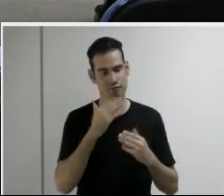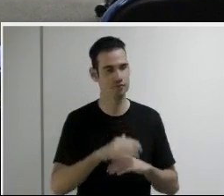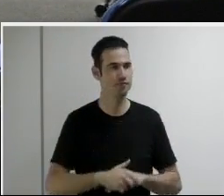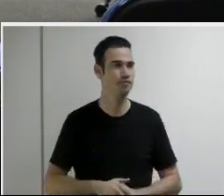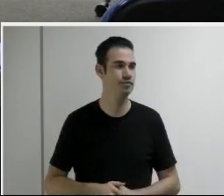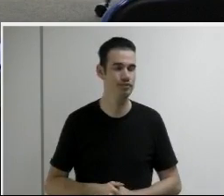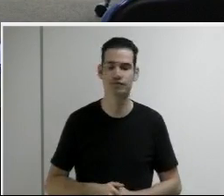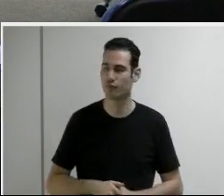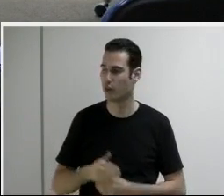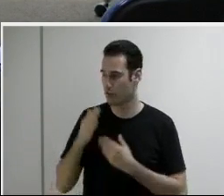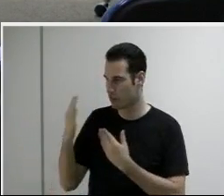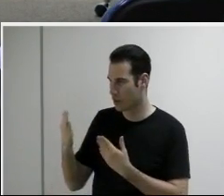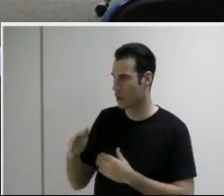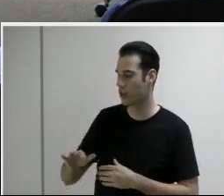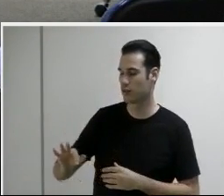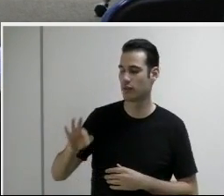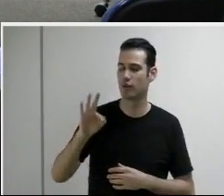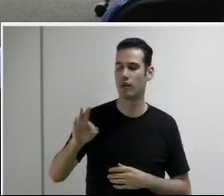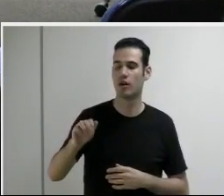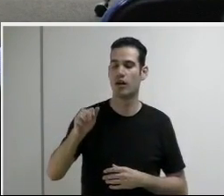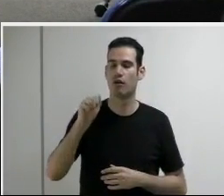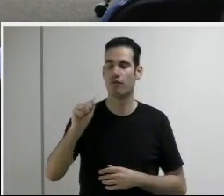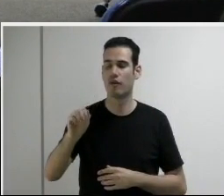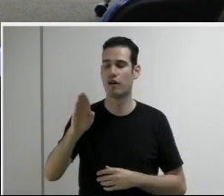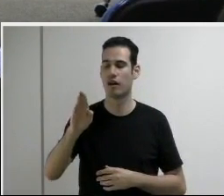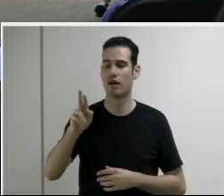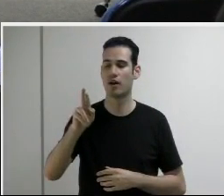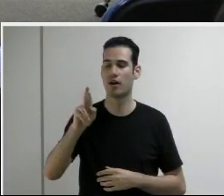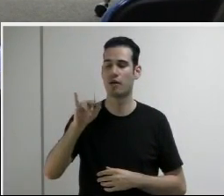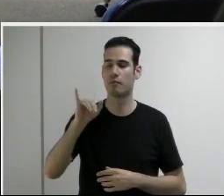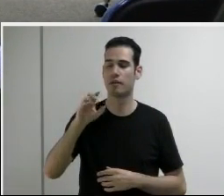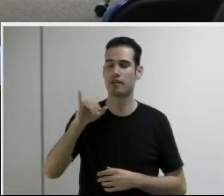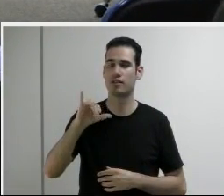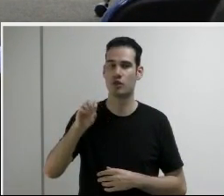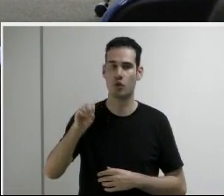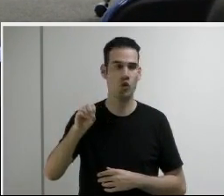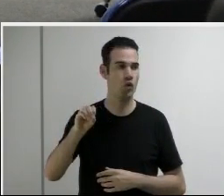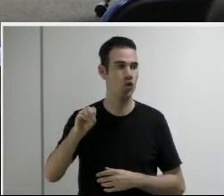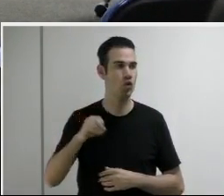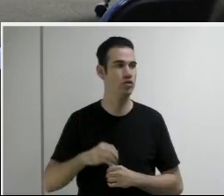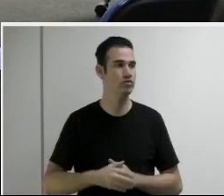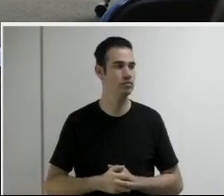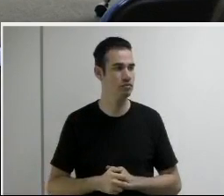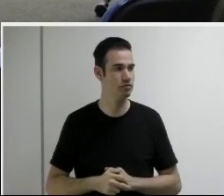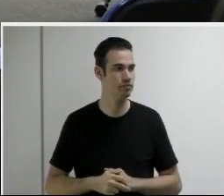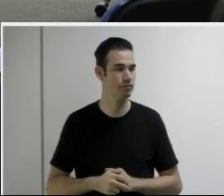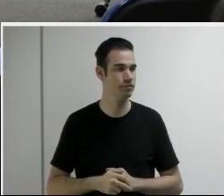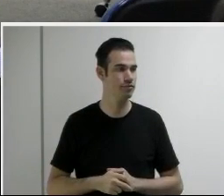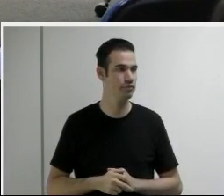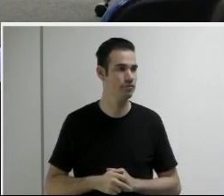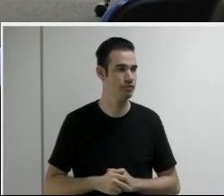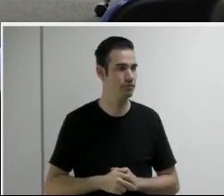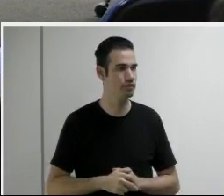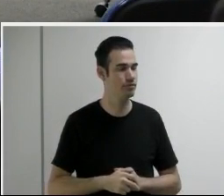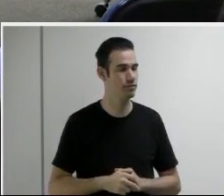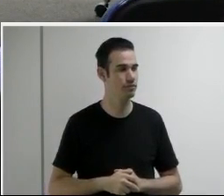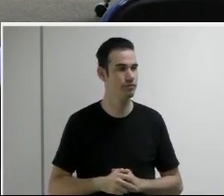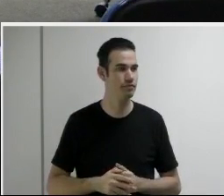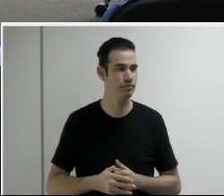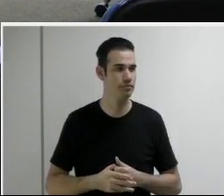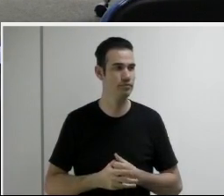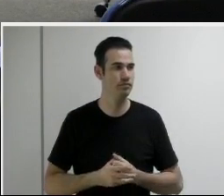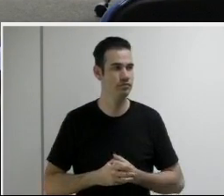Obrigado, Fabrício. Até você falou em décadas, só por curiosidade. Não tem a ver comigo, não. Por curiosidade, eu vou ver